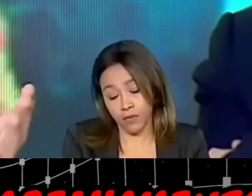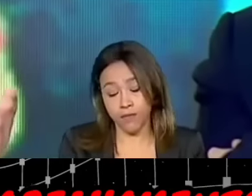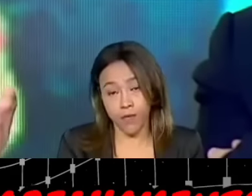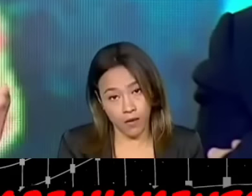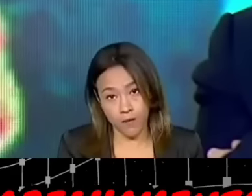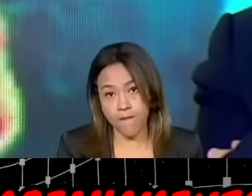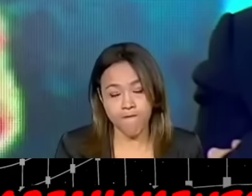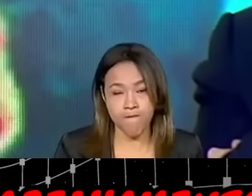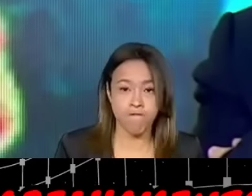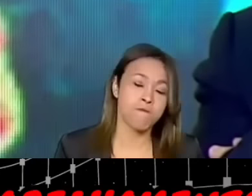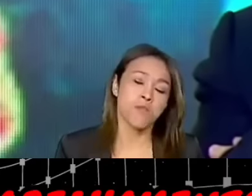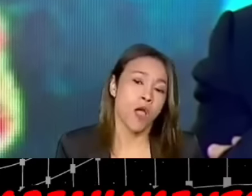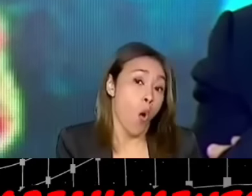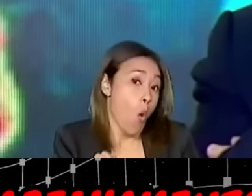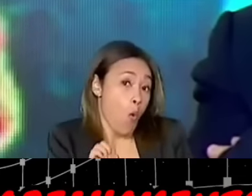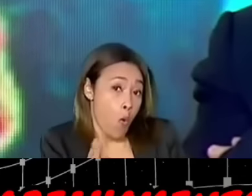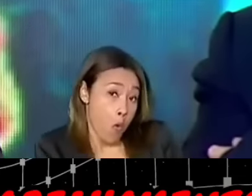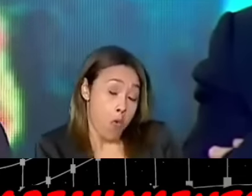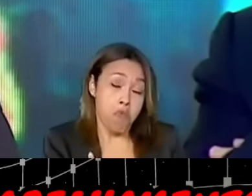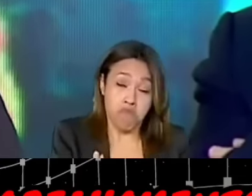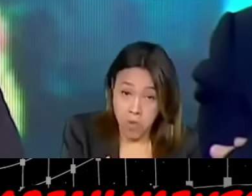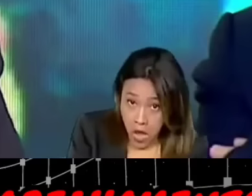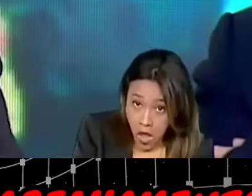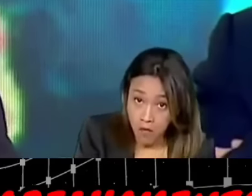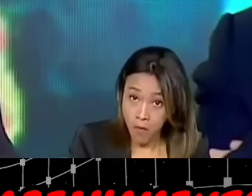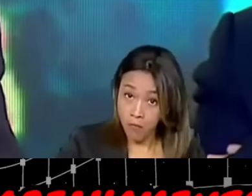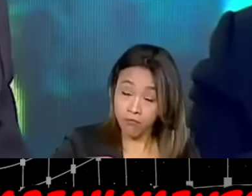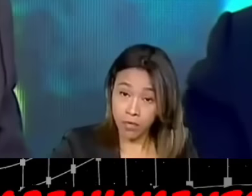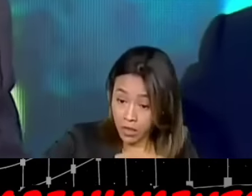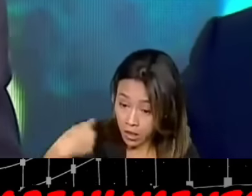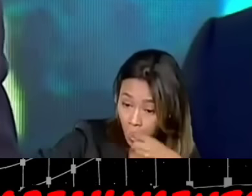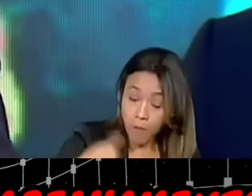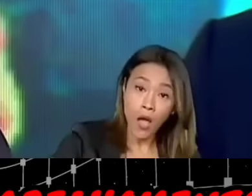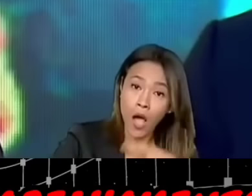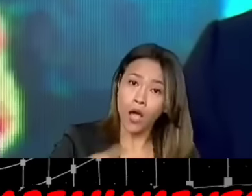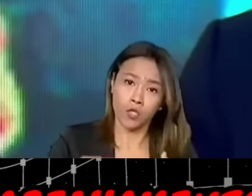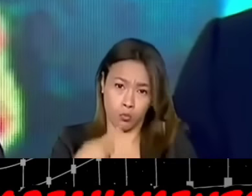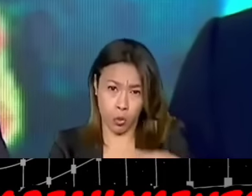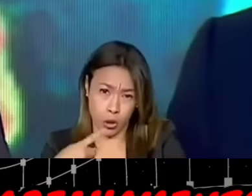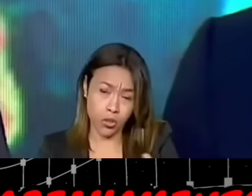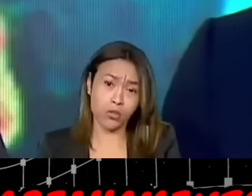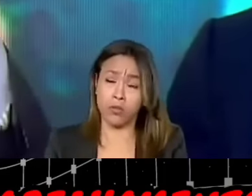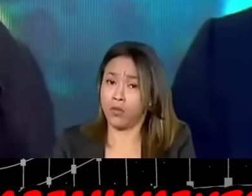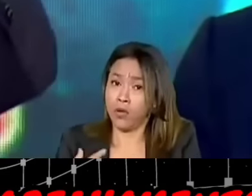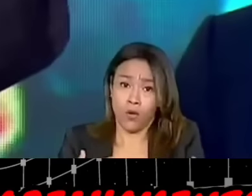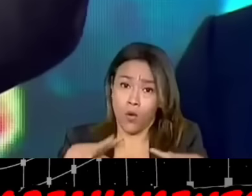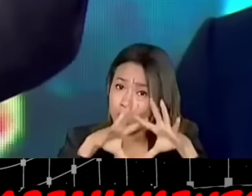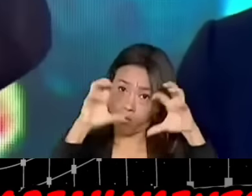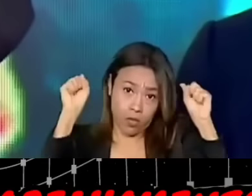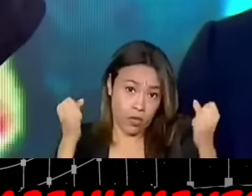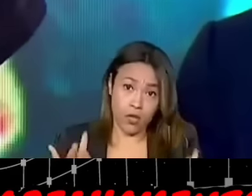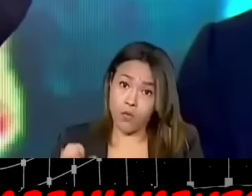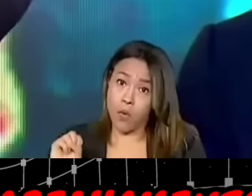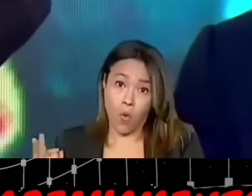Então, óbvio, a não ser que queiram fazer debate político com o Supremo, com a Procuradoria-Geral da República.